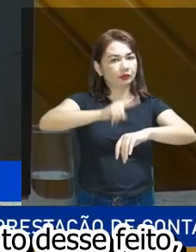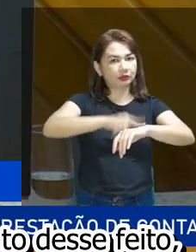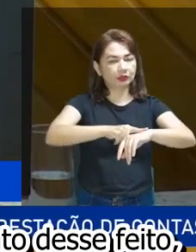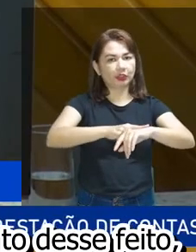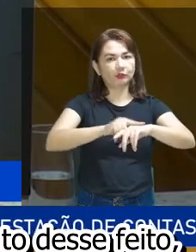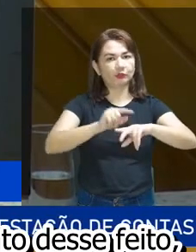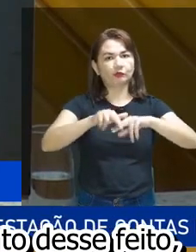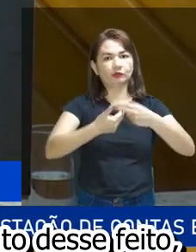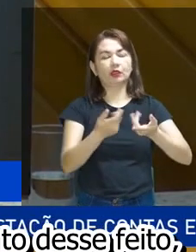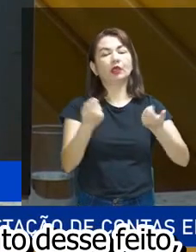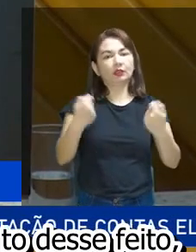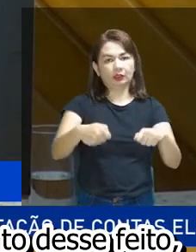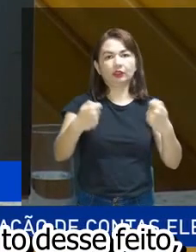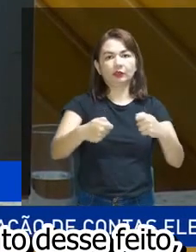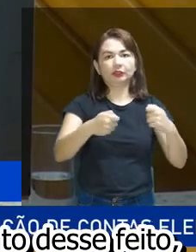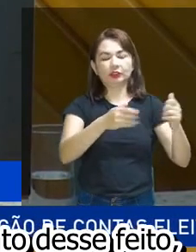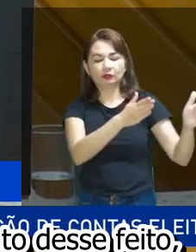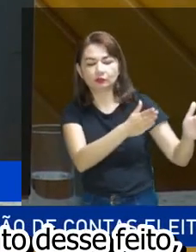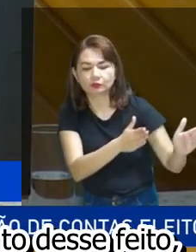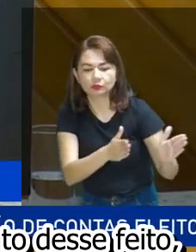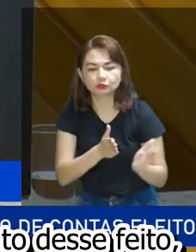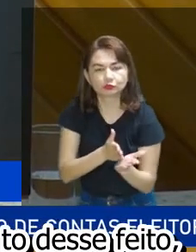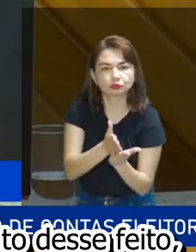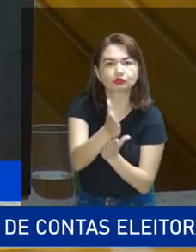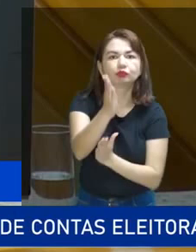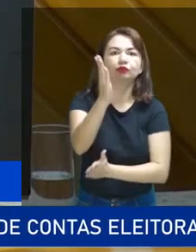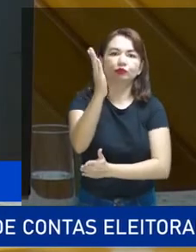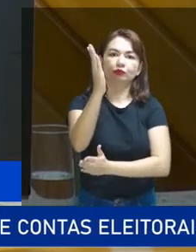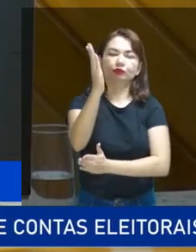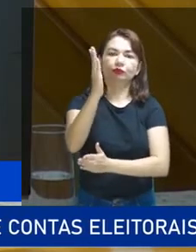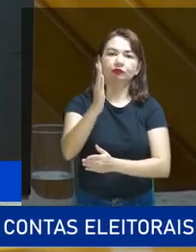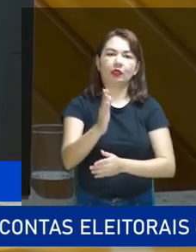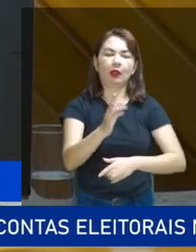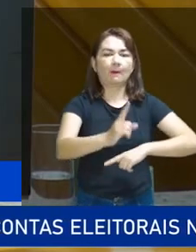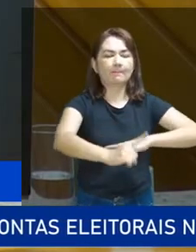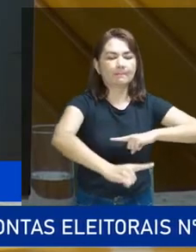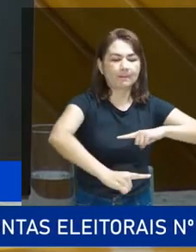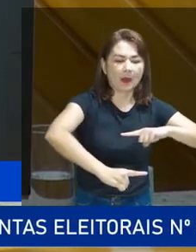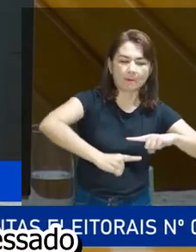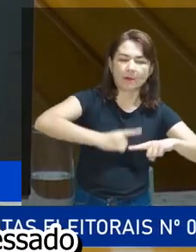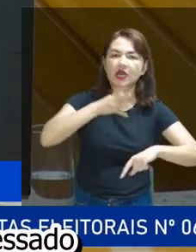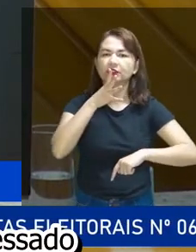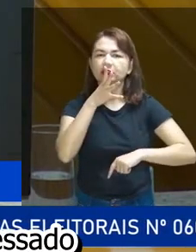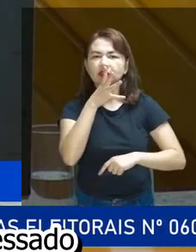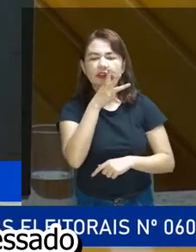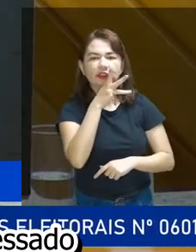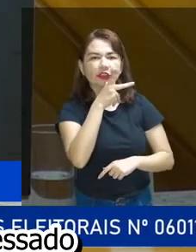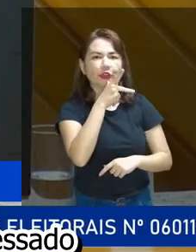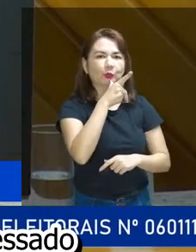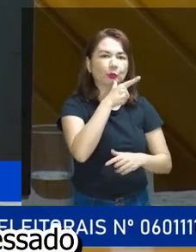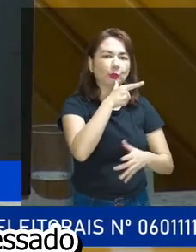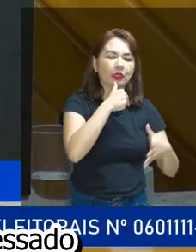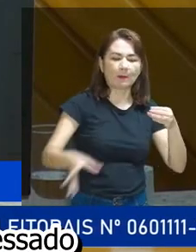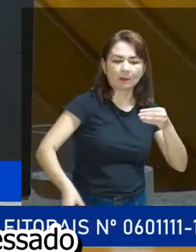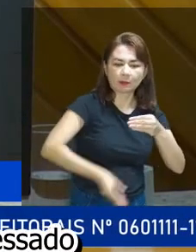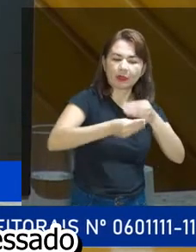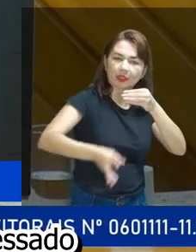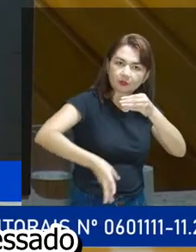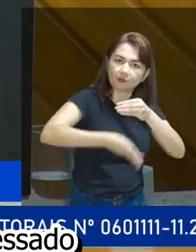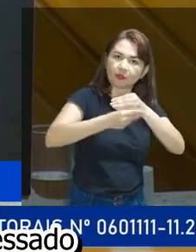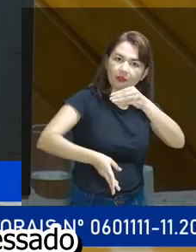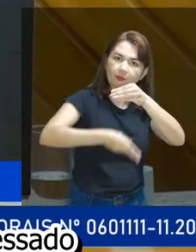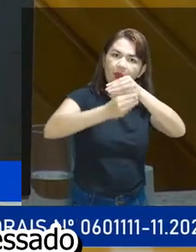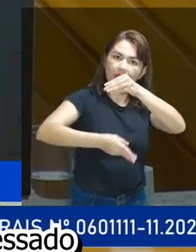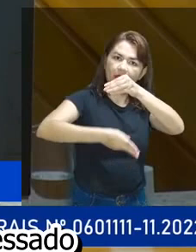em razão da necessidade de prosseguimento desse feito que se arrasta devido às inúmeras juntadas de